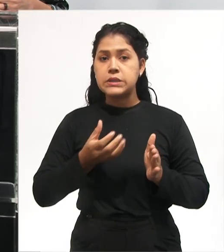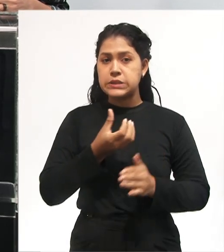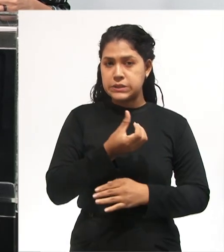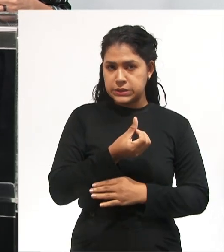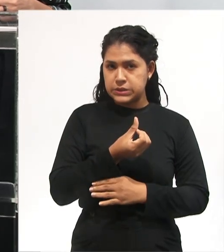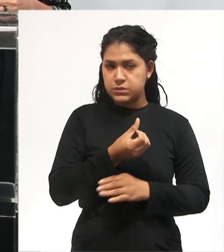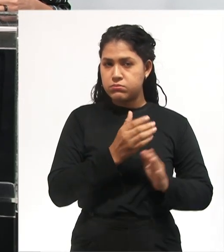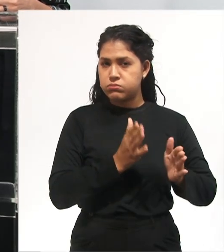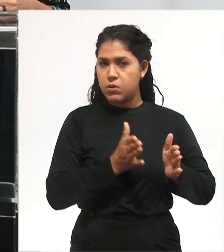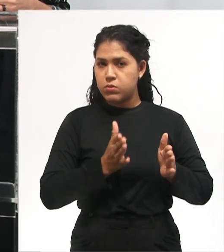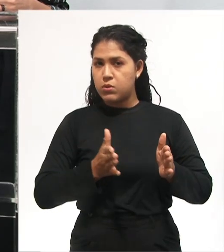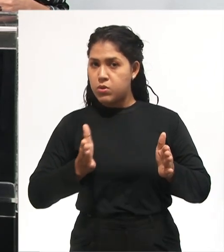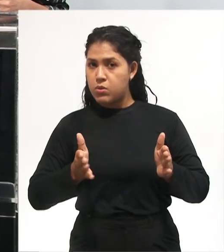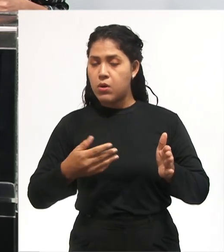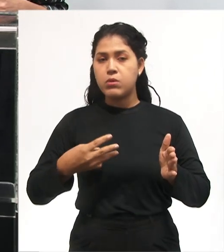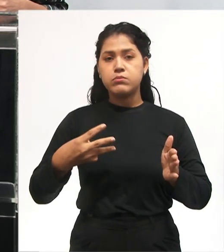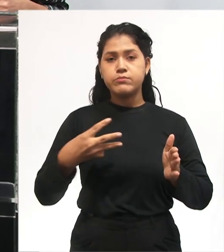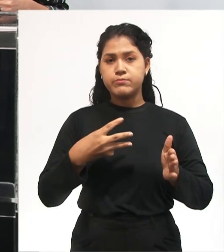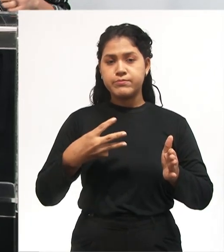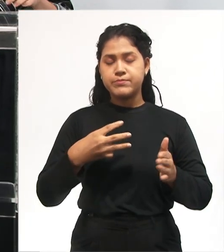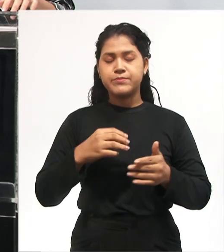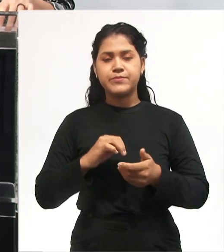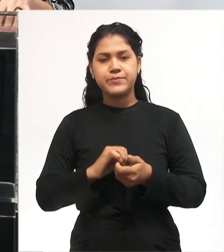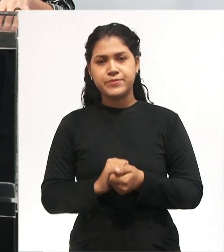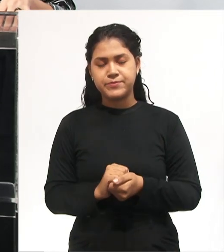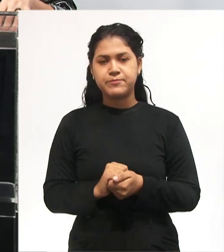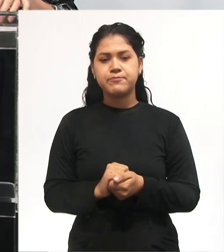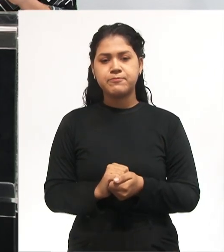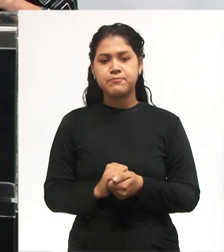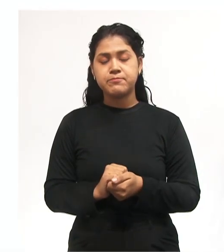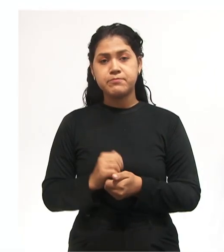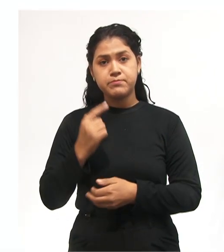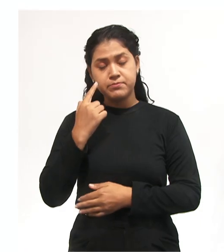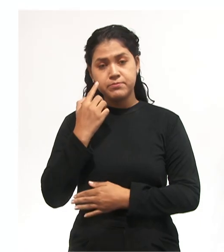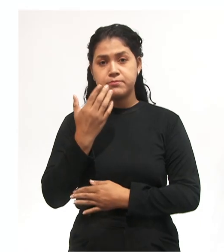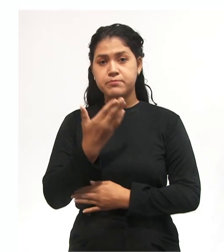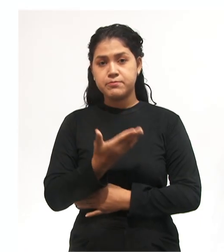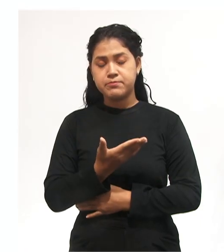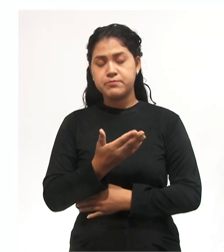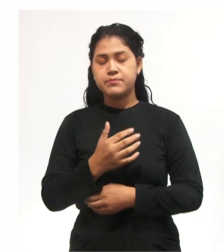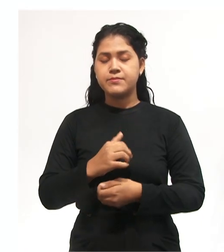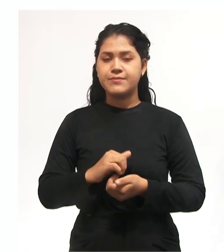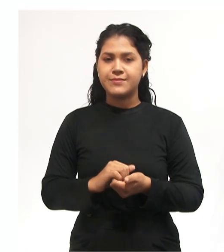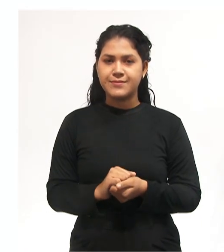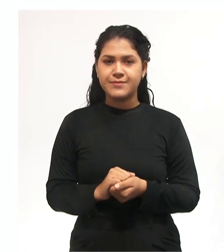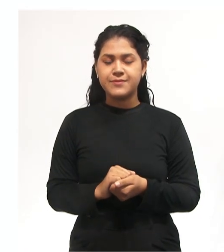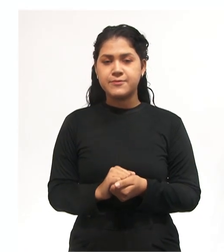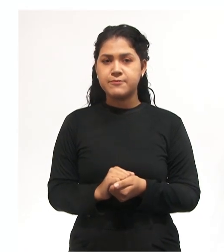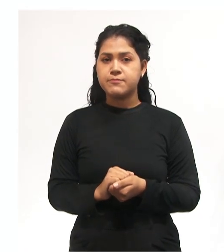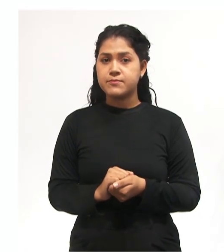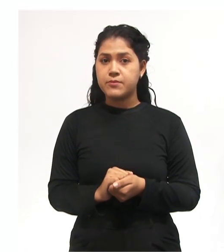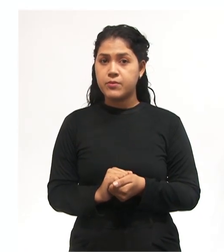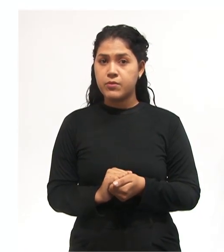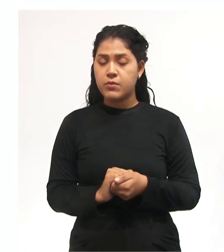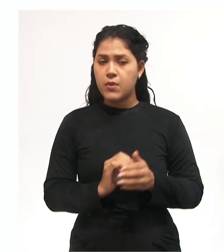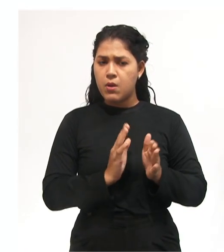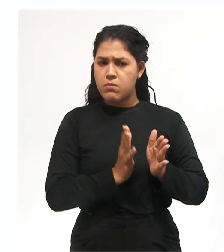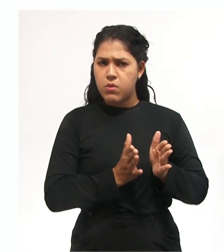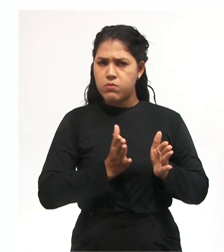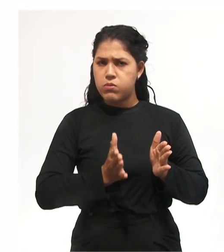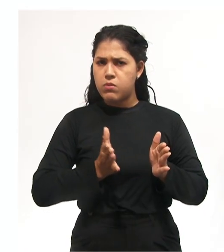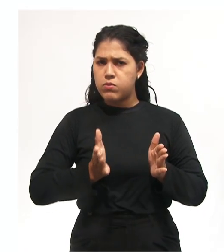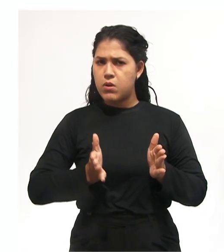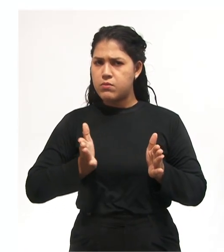gente começou na aula passada. Então vejam aqui comigo. Os processos básicos para a